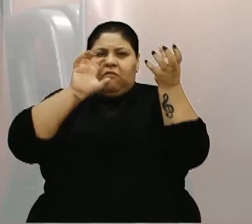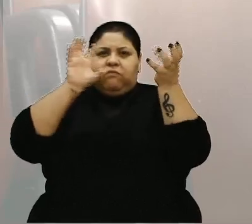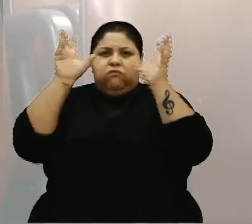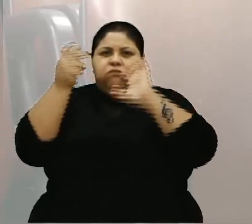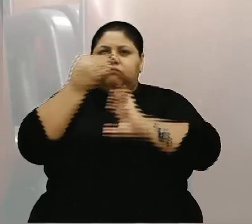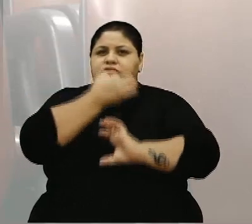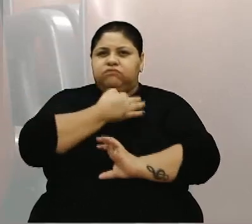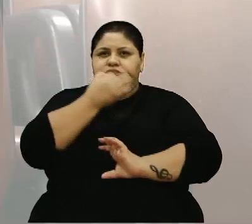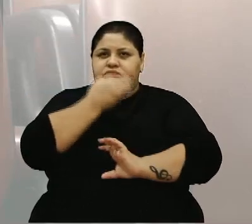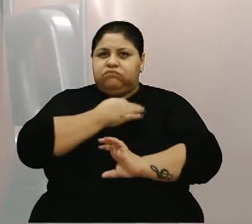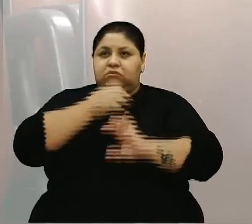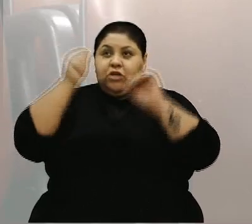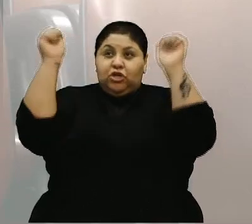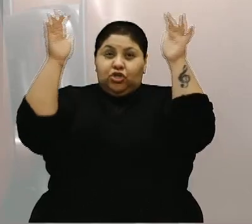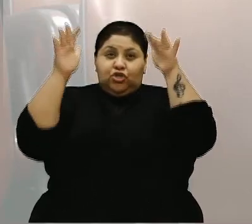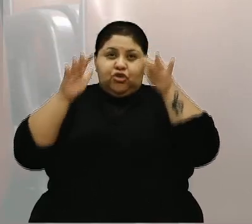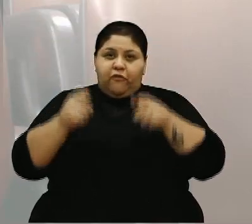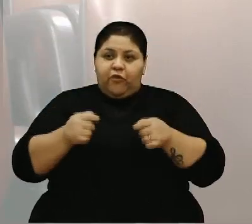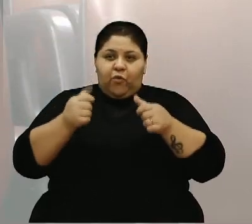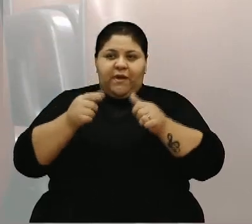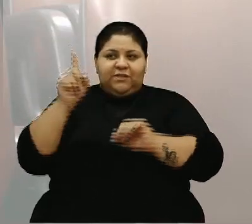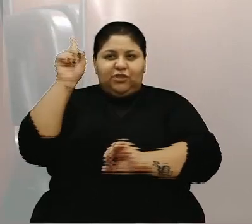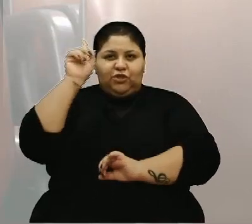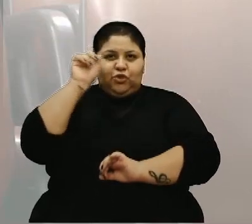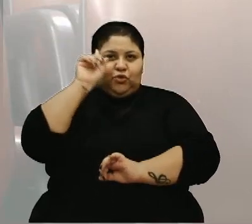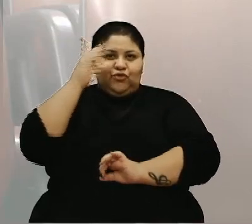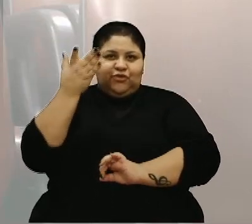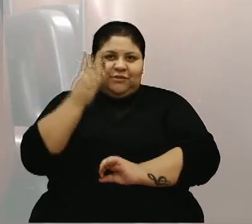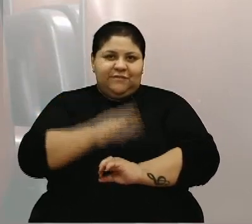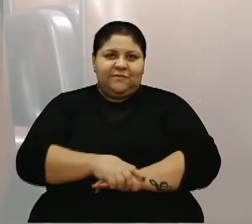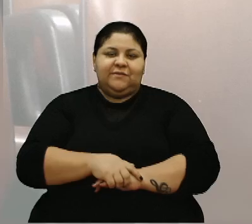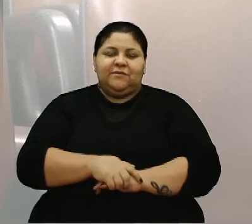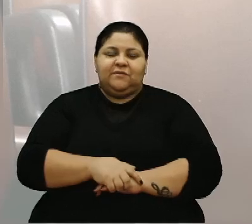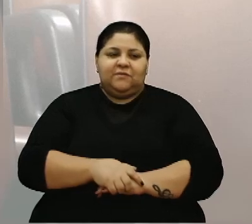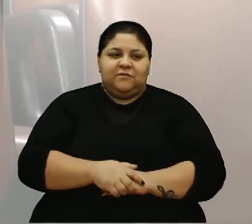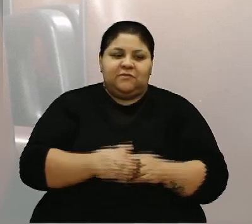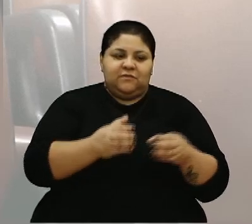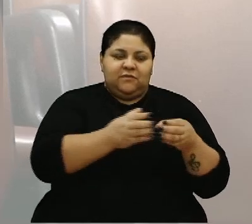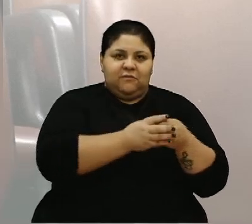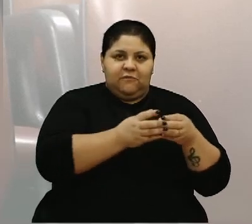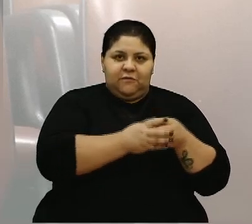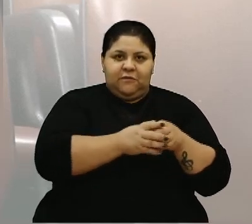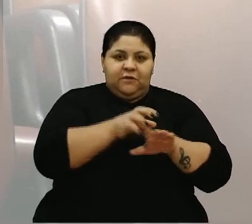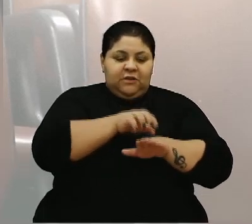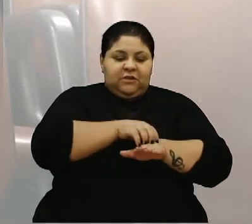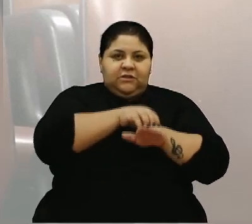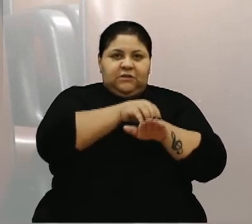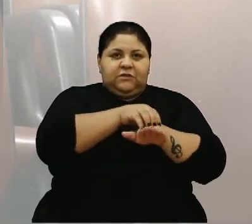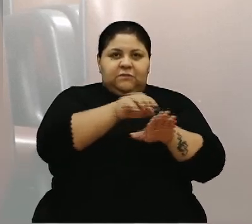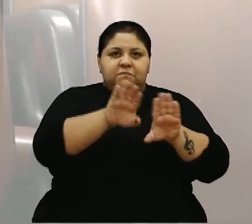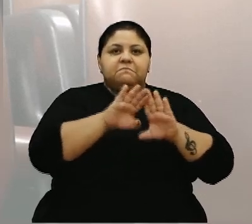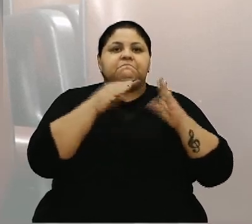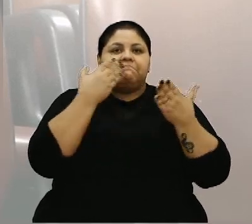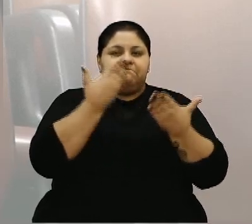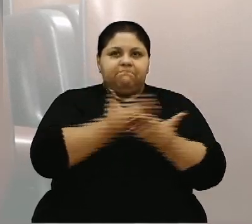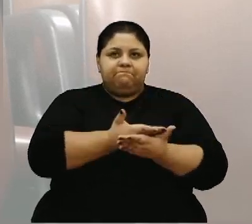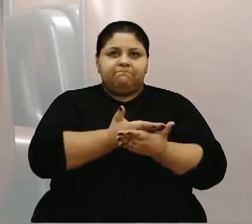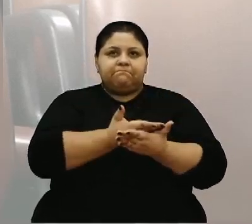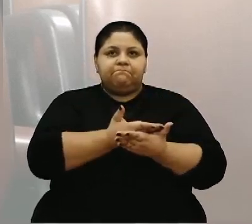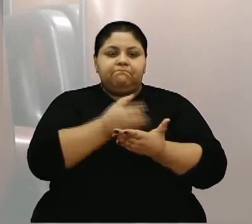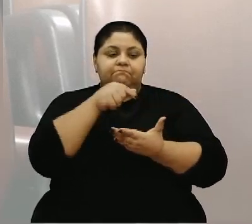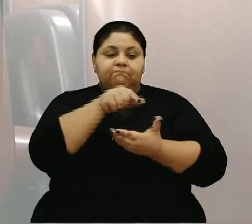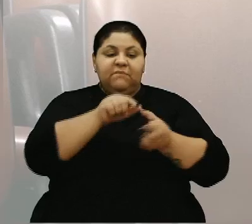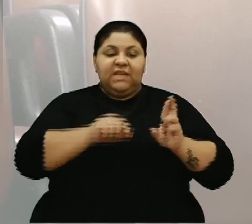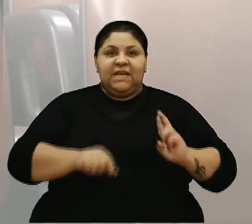do Sul, que chove quase todos os dias. Mas esse setor aí de transporte escolar é um setor que representa